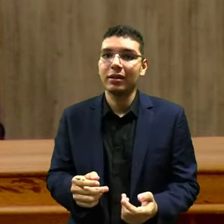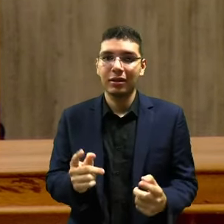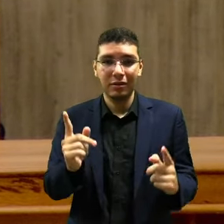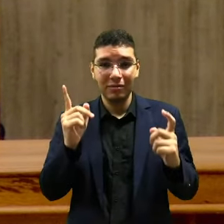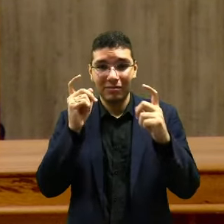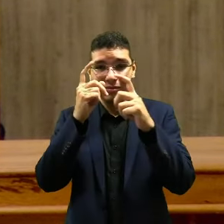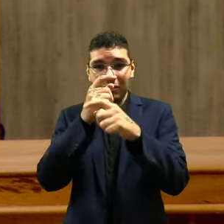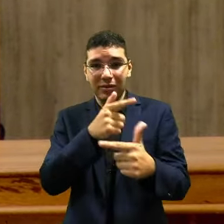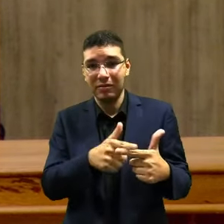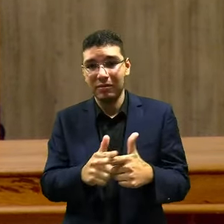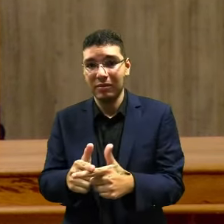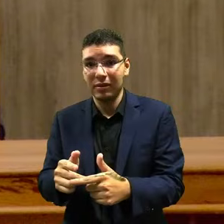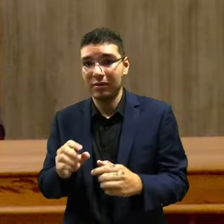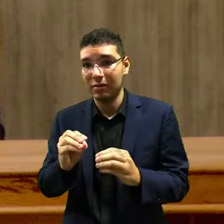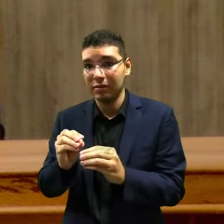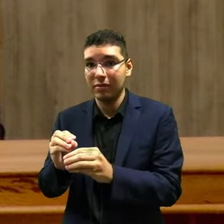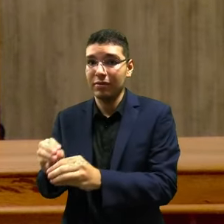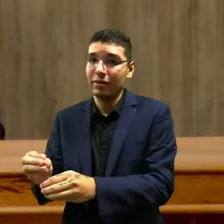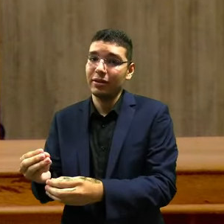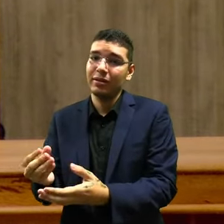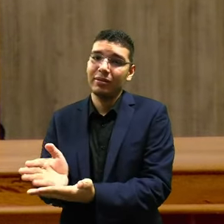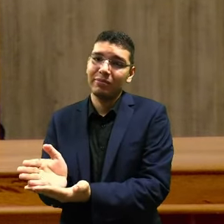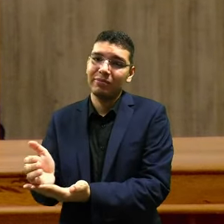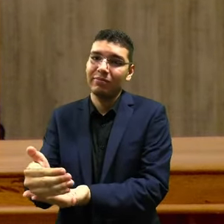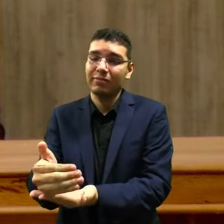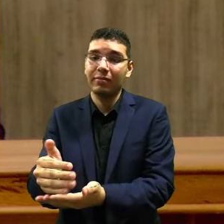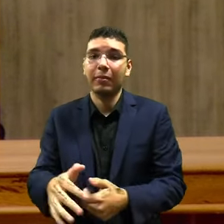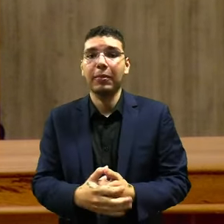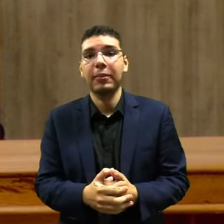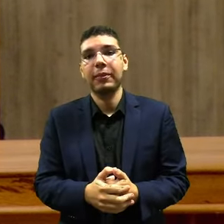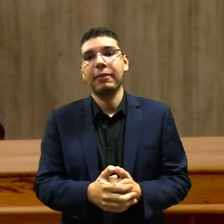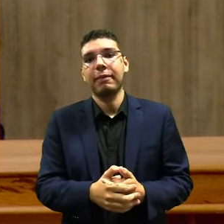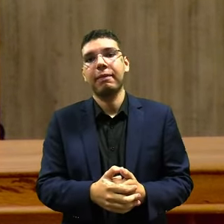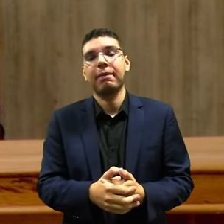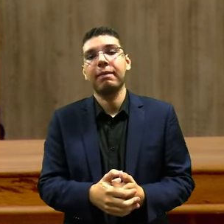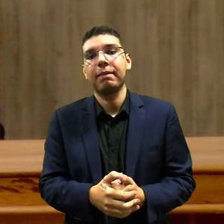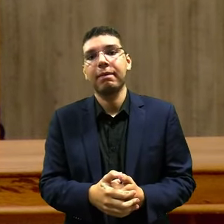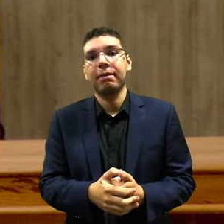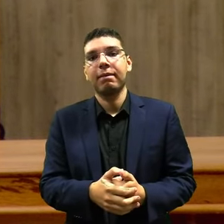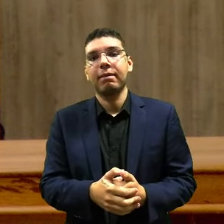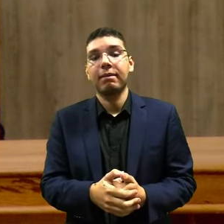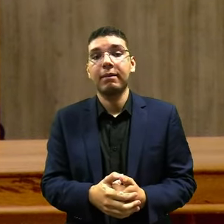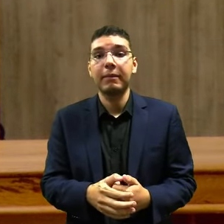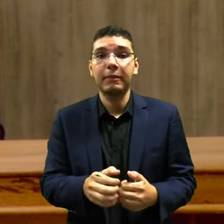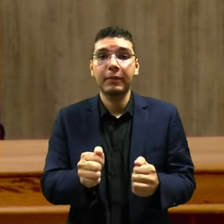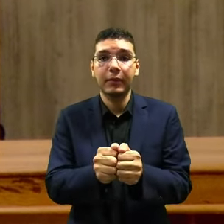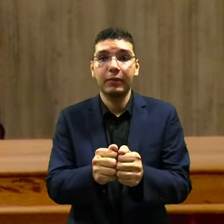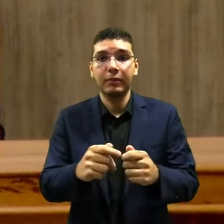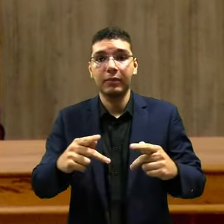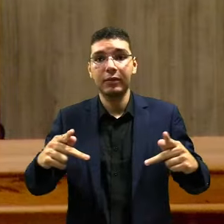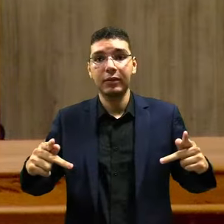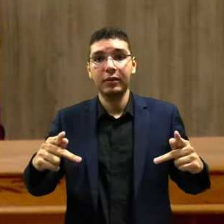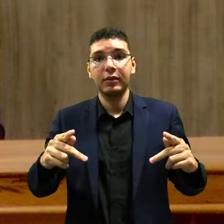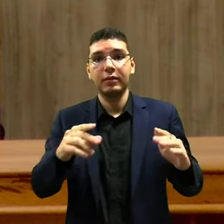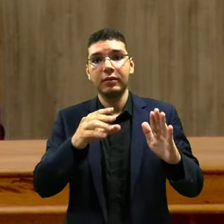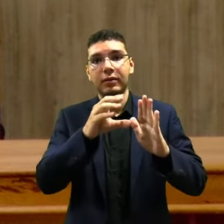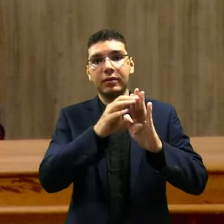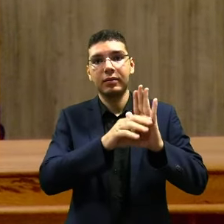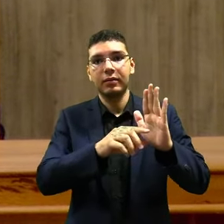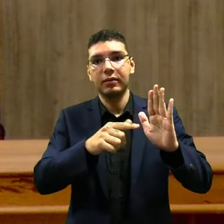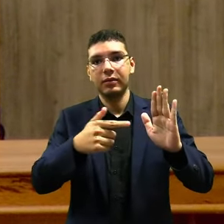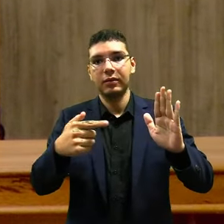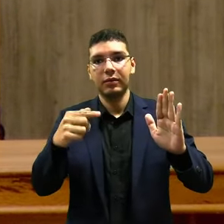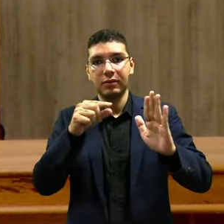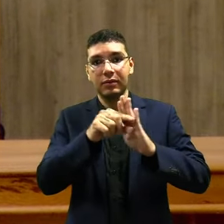aqui que tanto nessa passagem como em Apocalipse 2:7 quando você lêu o Apocalipse 27 A Bíblia